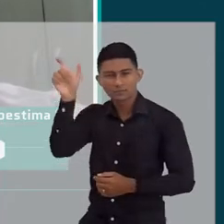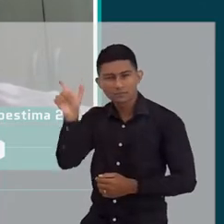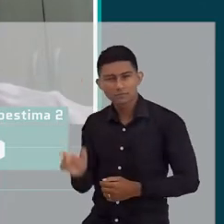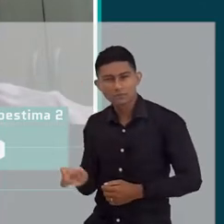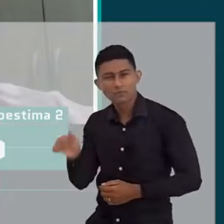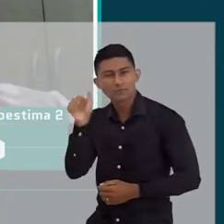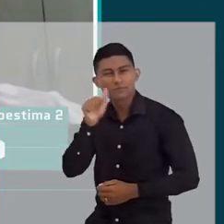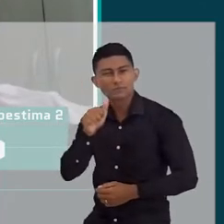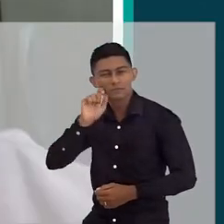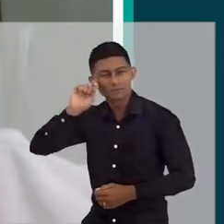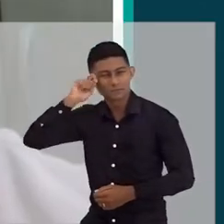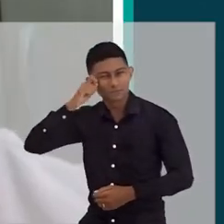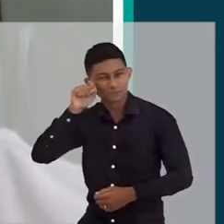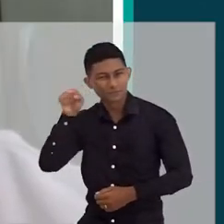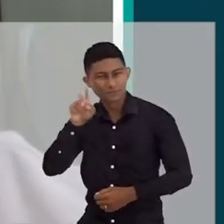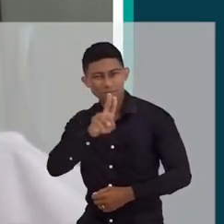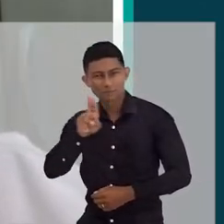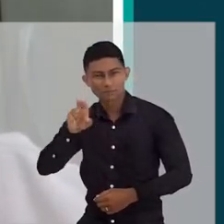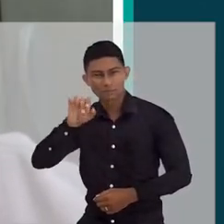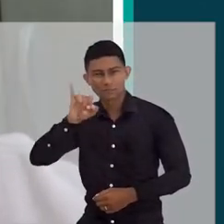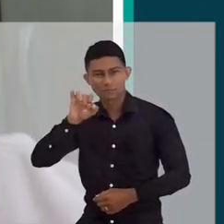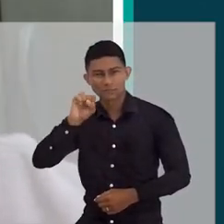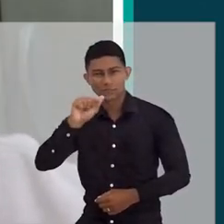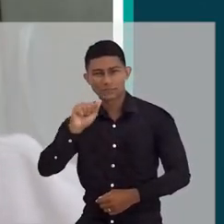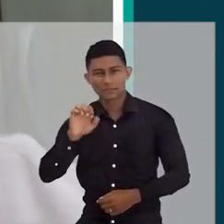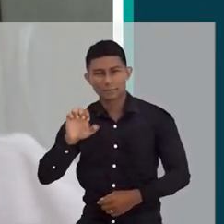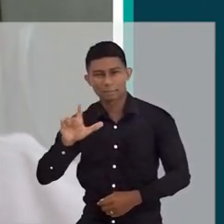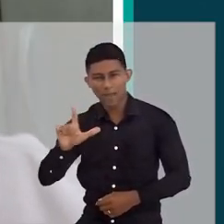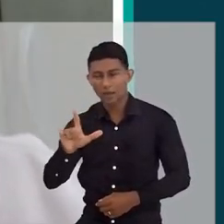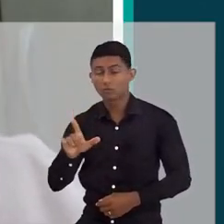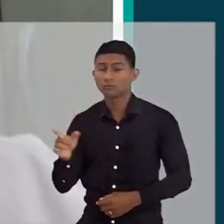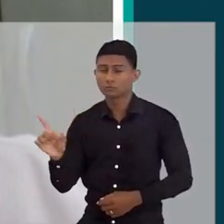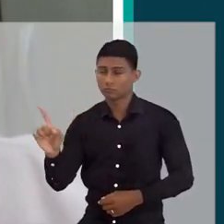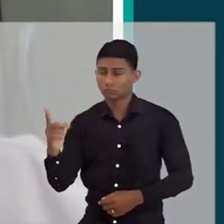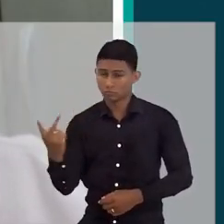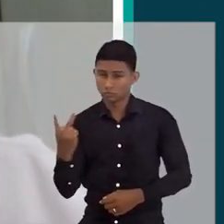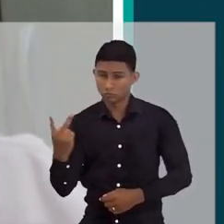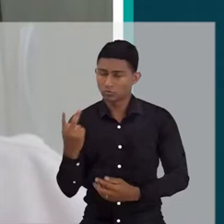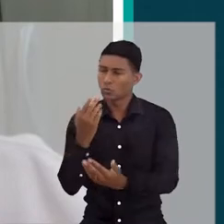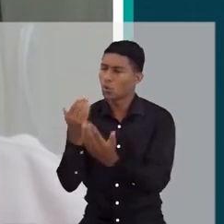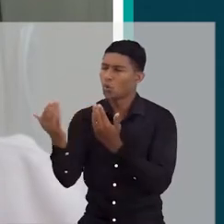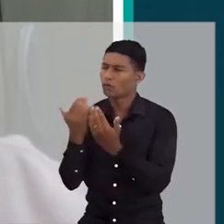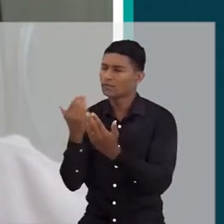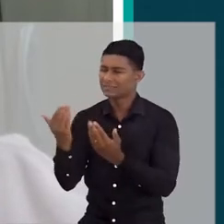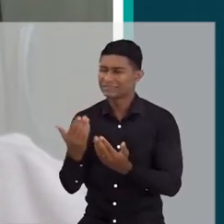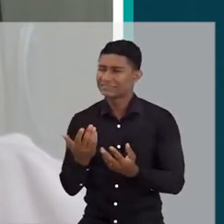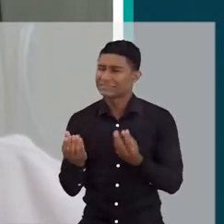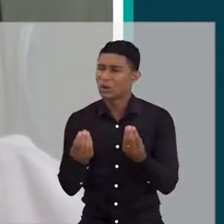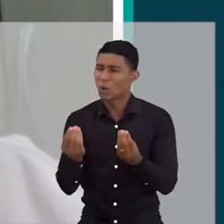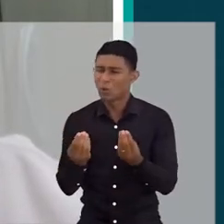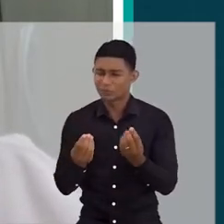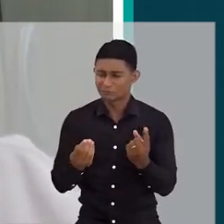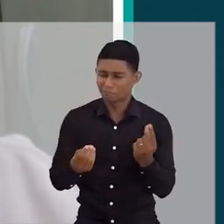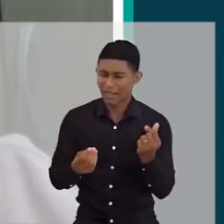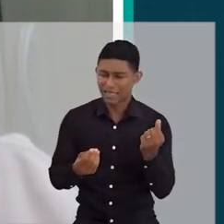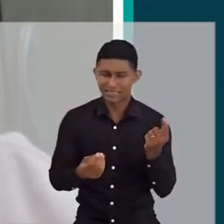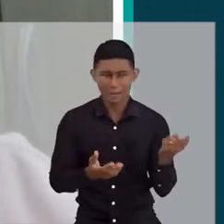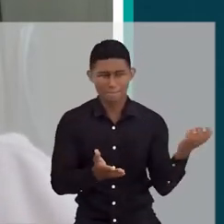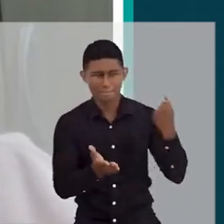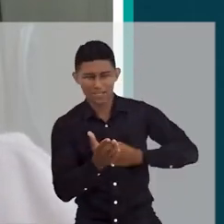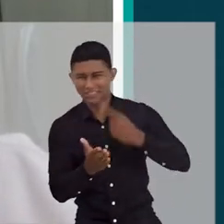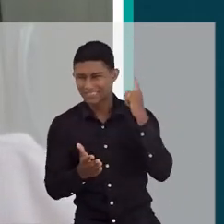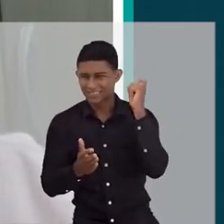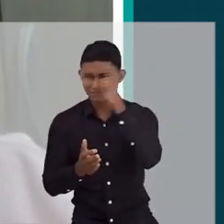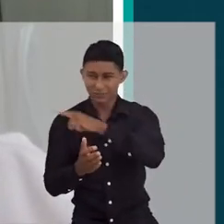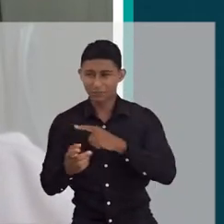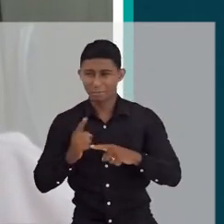negra também, que é a Isabel Ascioli, que é o perfil afroantropóloga. A gente estava conversando sobre a dificuldade de cobrar, né, valores, mas no caso de palestra,